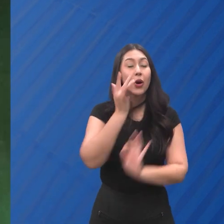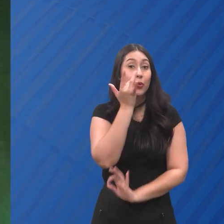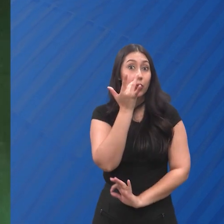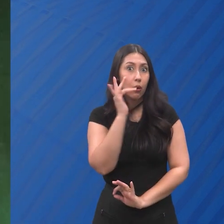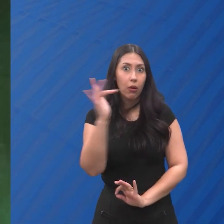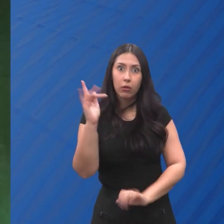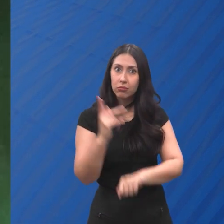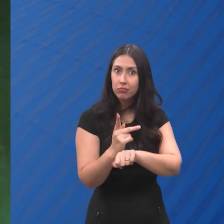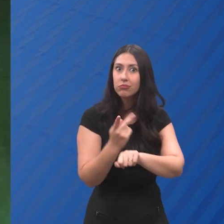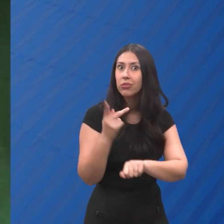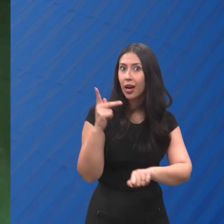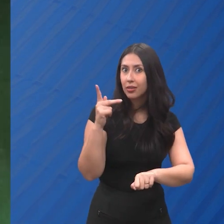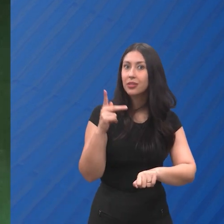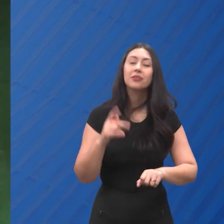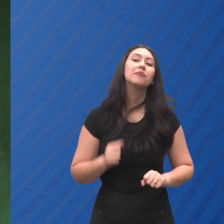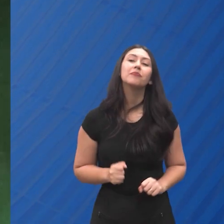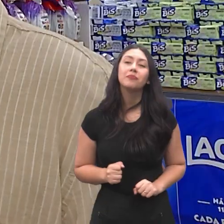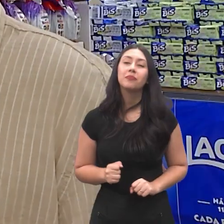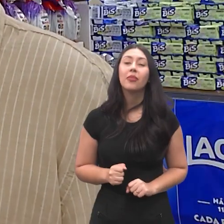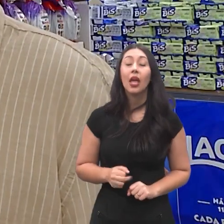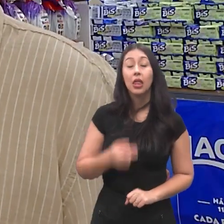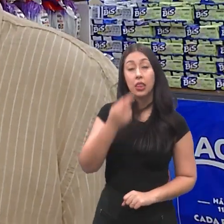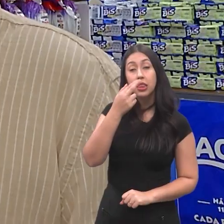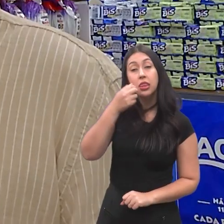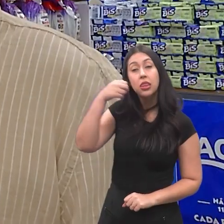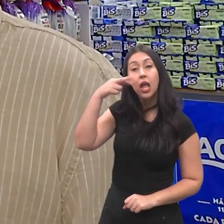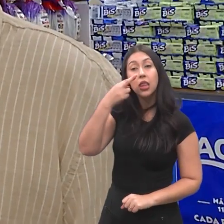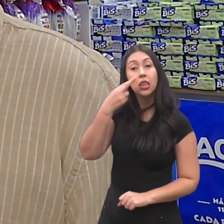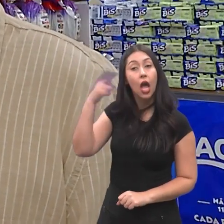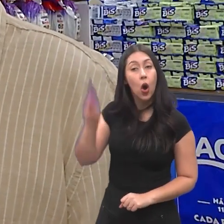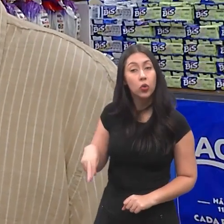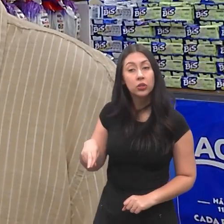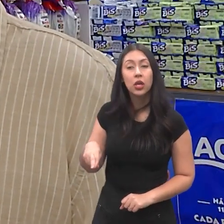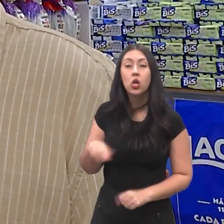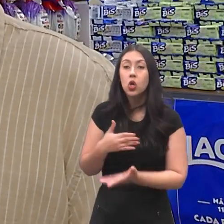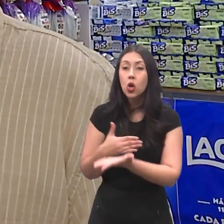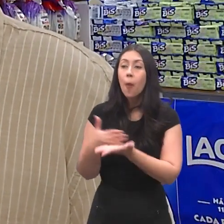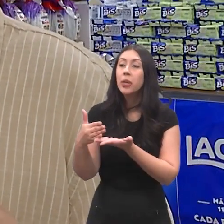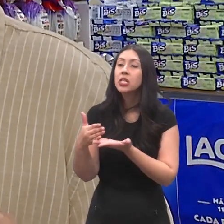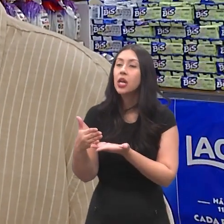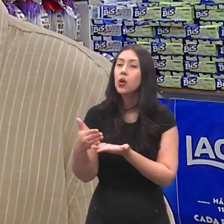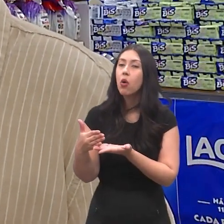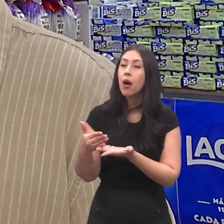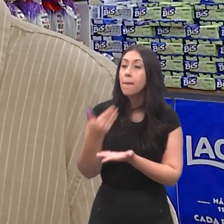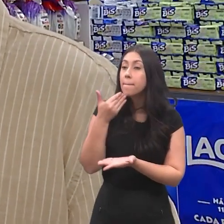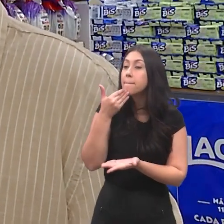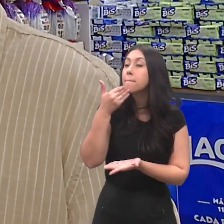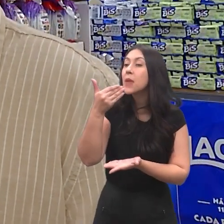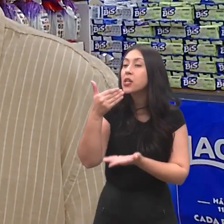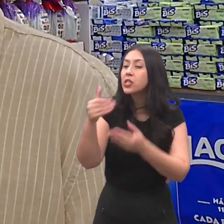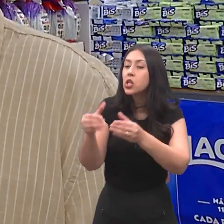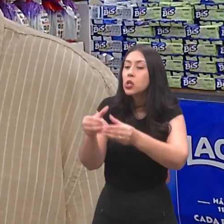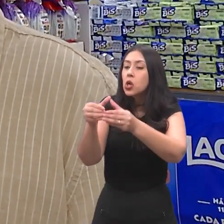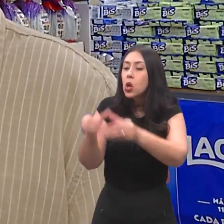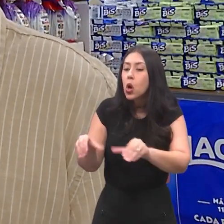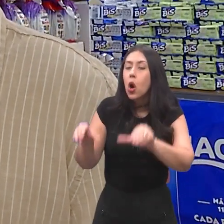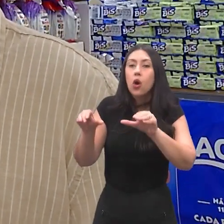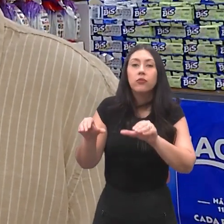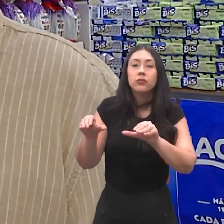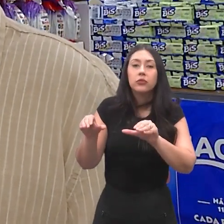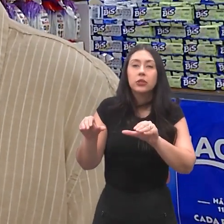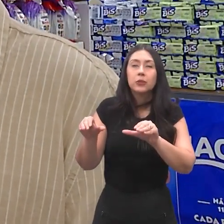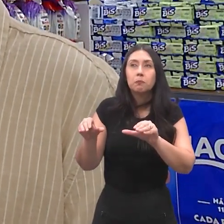ornamentados com ouro e prata. Na Rússia, eles começaram a encomendar ovos